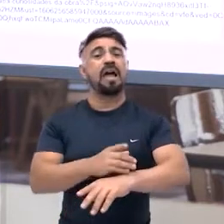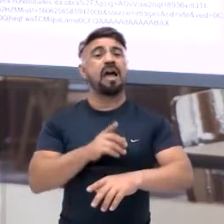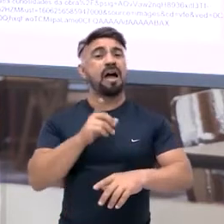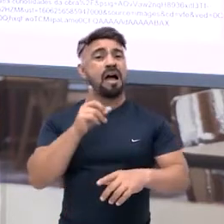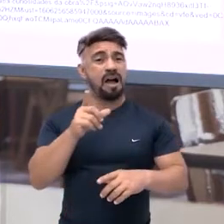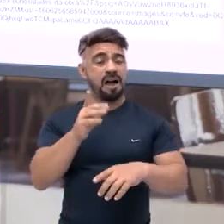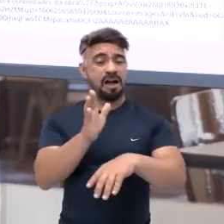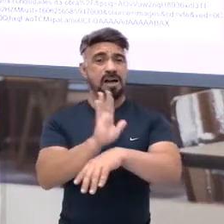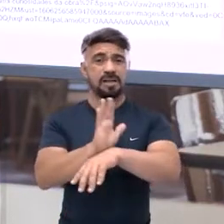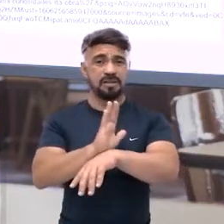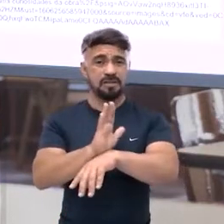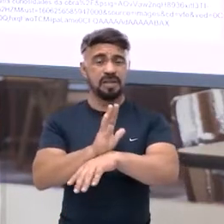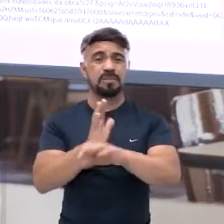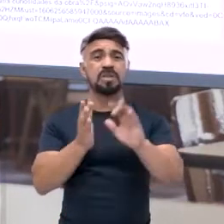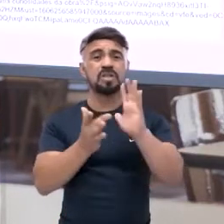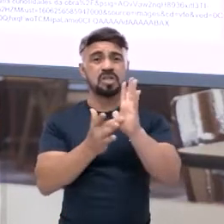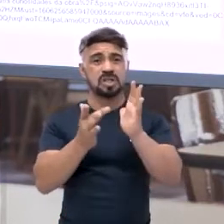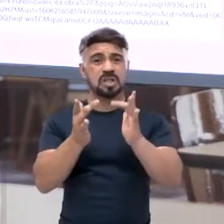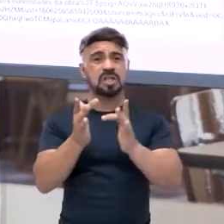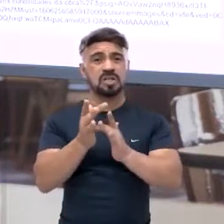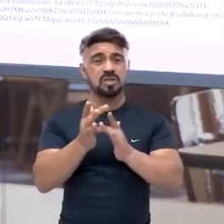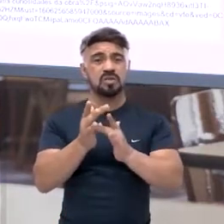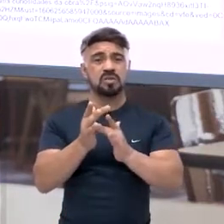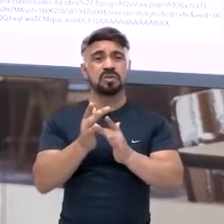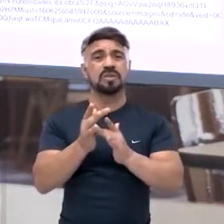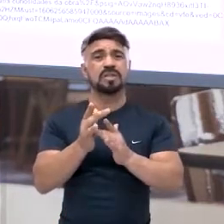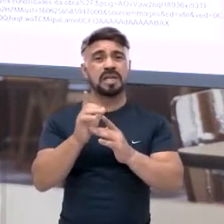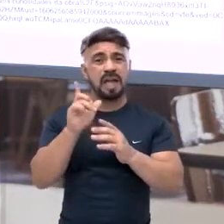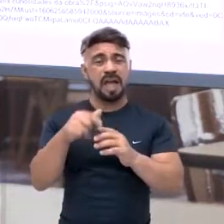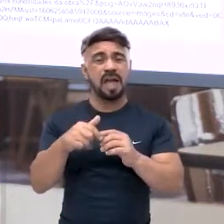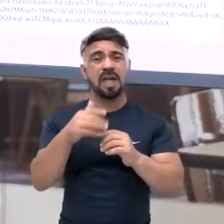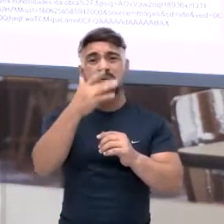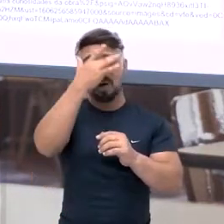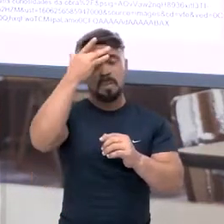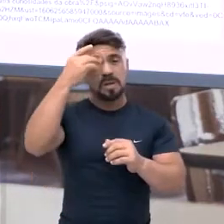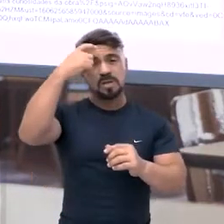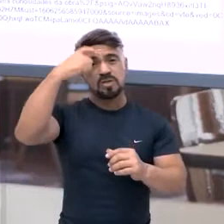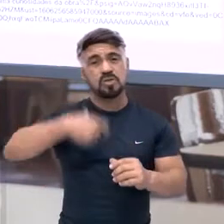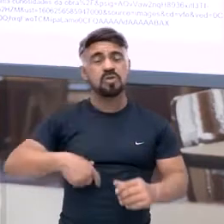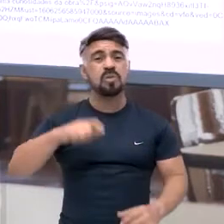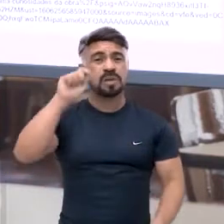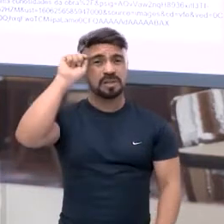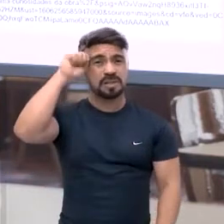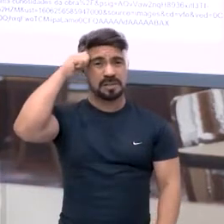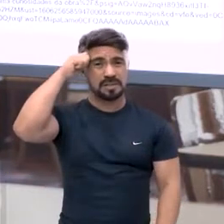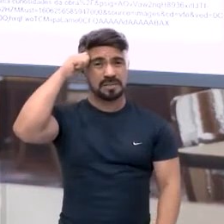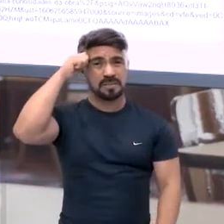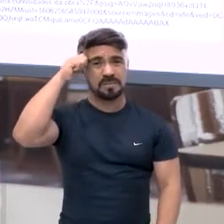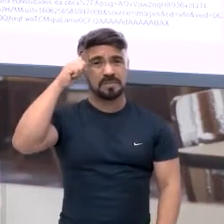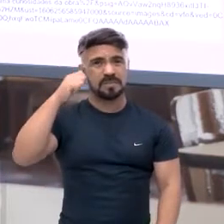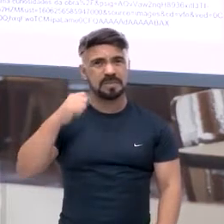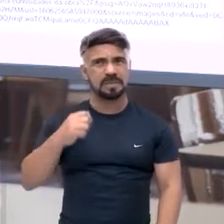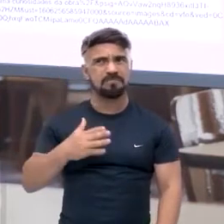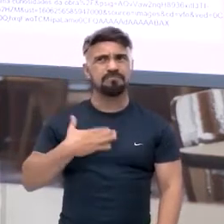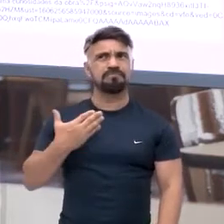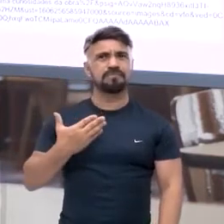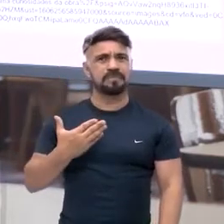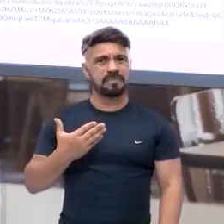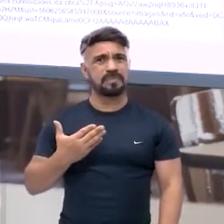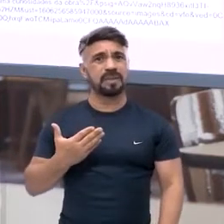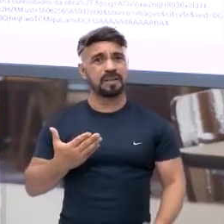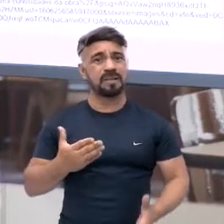na obra Jesus Cristo, Manuel, é representado por um ator negro. E olha